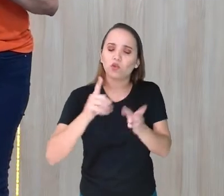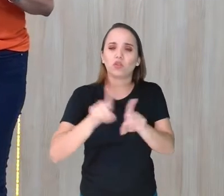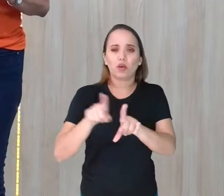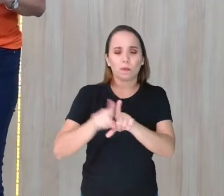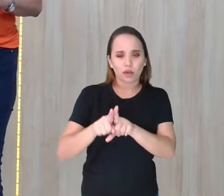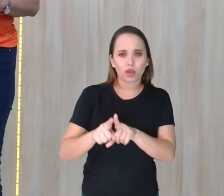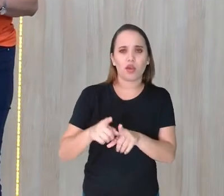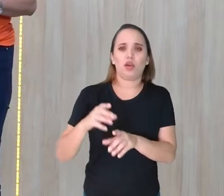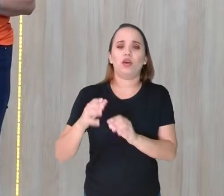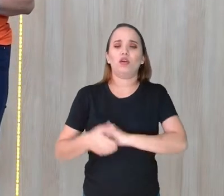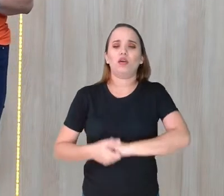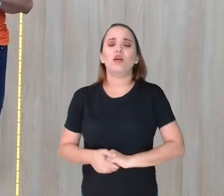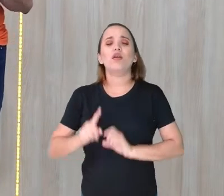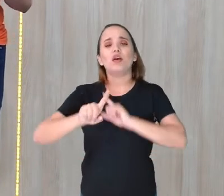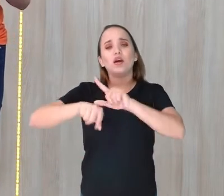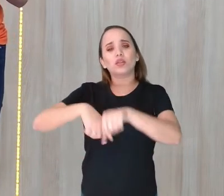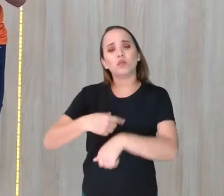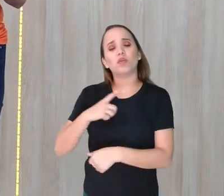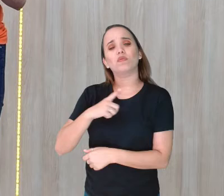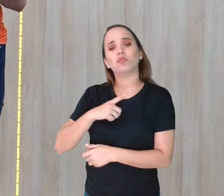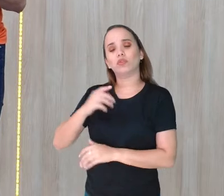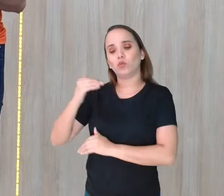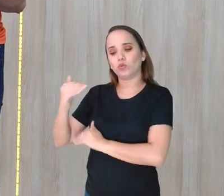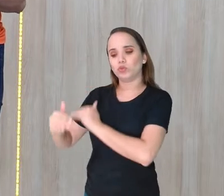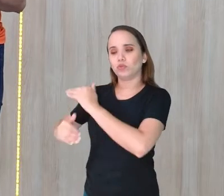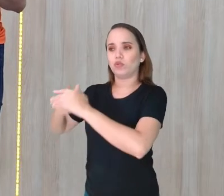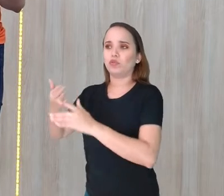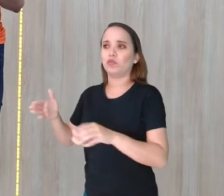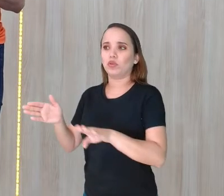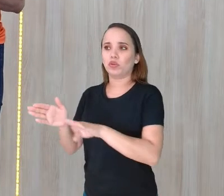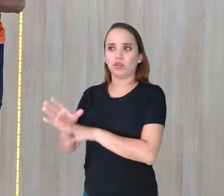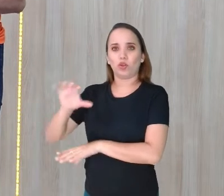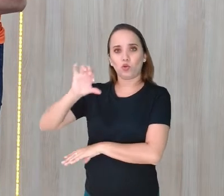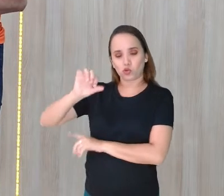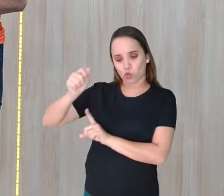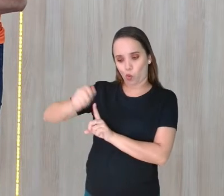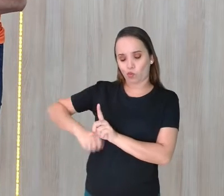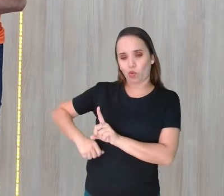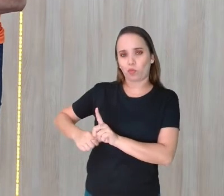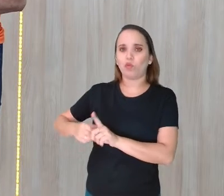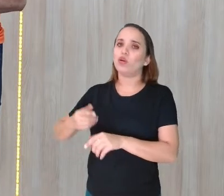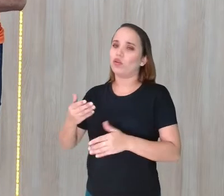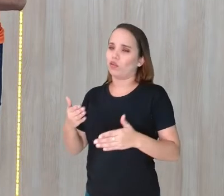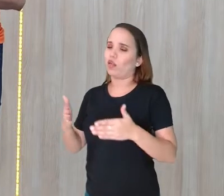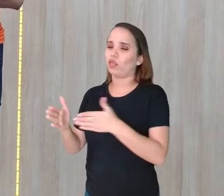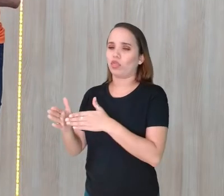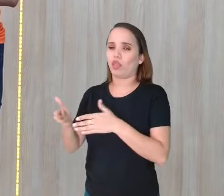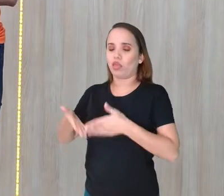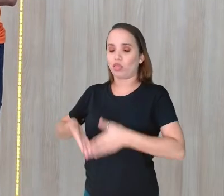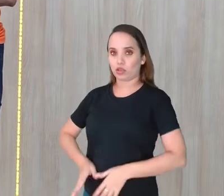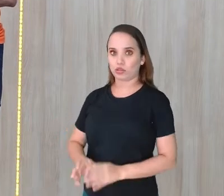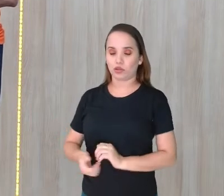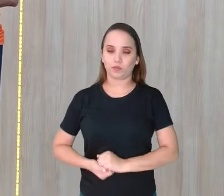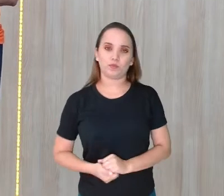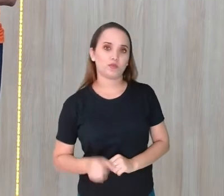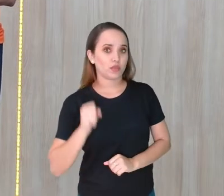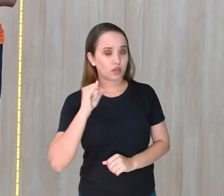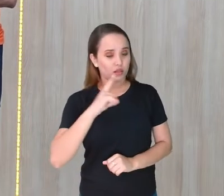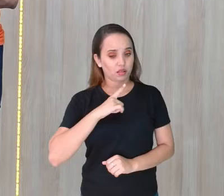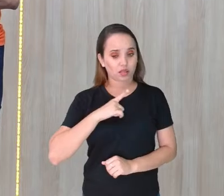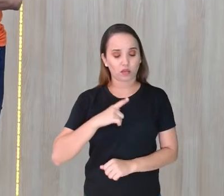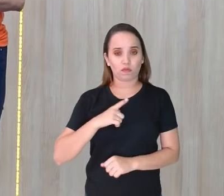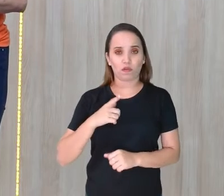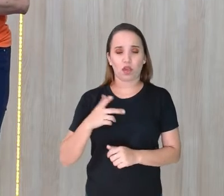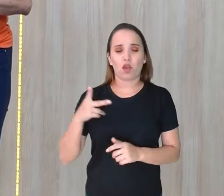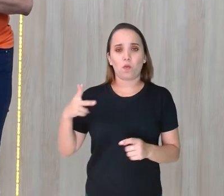ocorre todo o desenvolvimento da criança até os 9 meses e chega a nascer. Se alguma coisa impedir que o óvulo